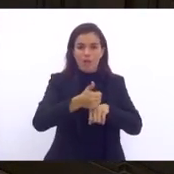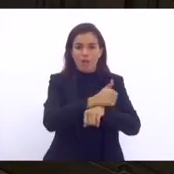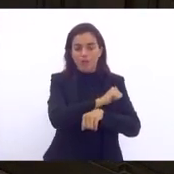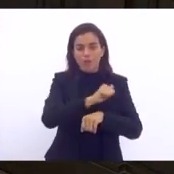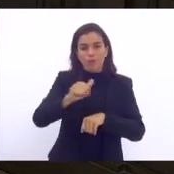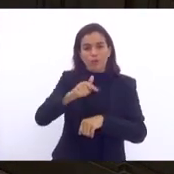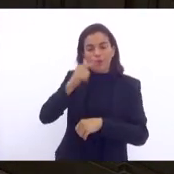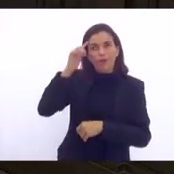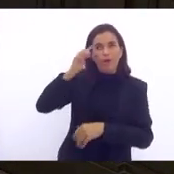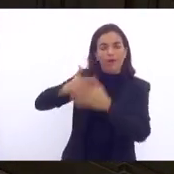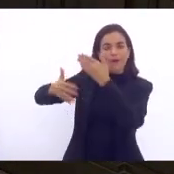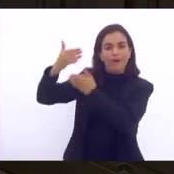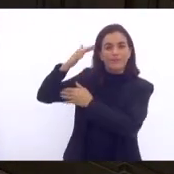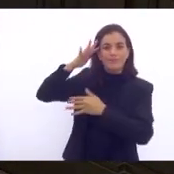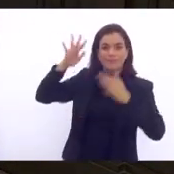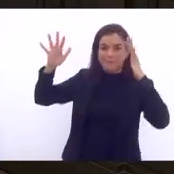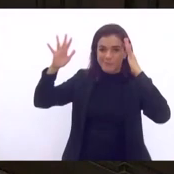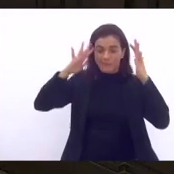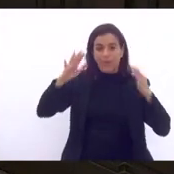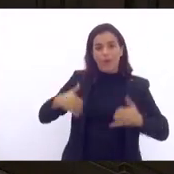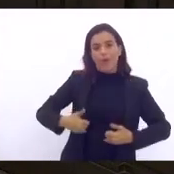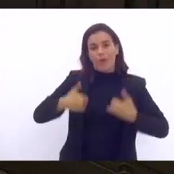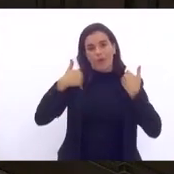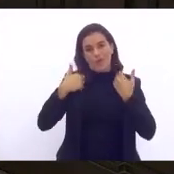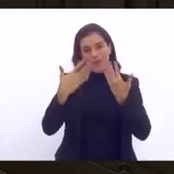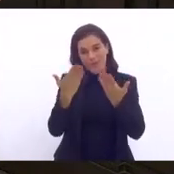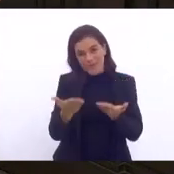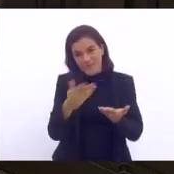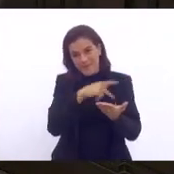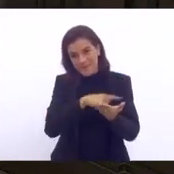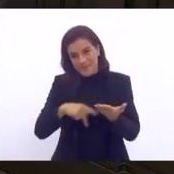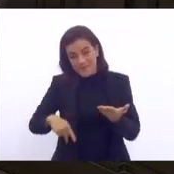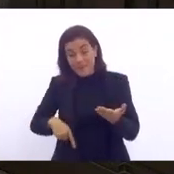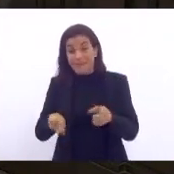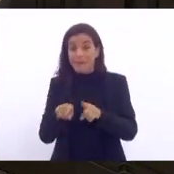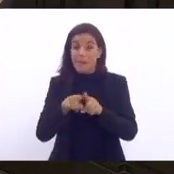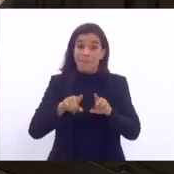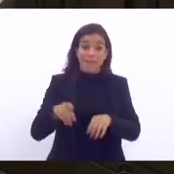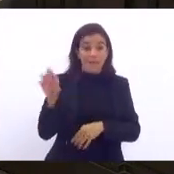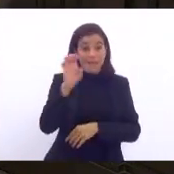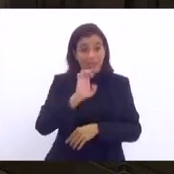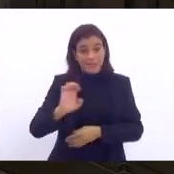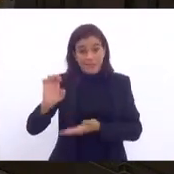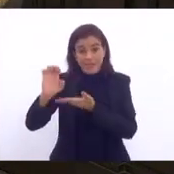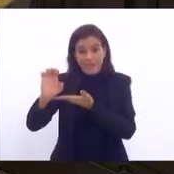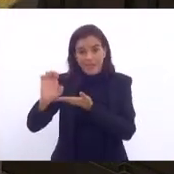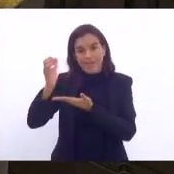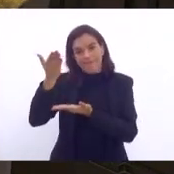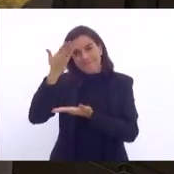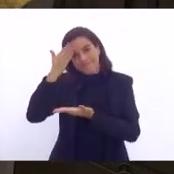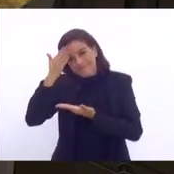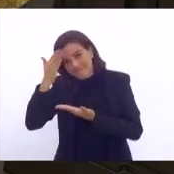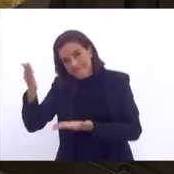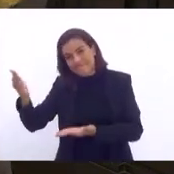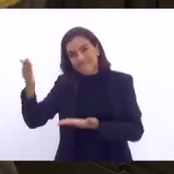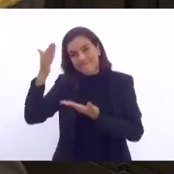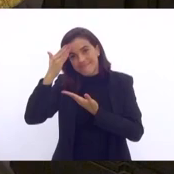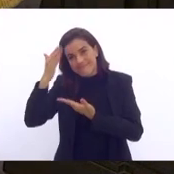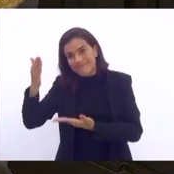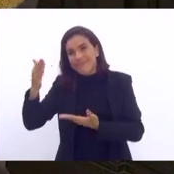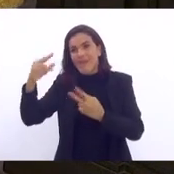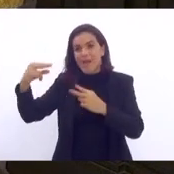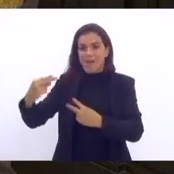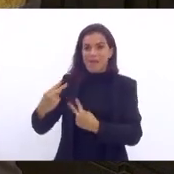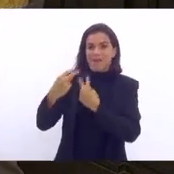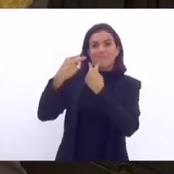orgulho de te ter como presidente. E a bancada da esquerda, eu gostaria de agradecer a me ver fazer também, ver o mundo com